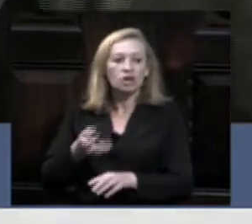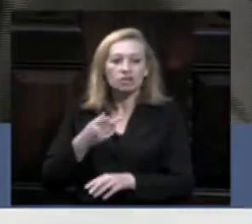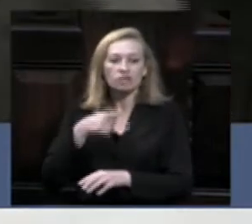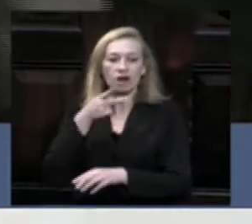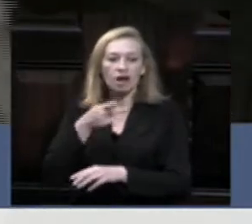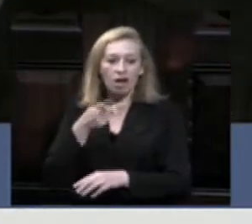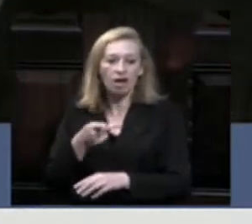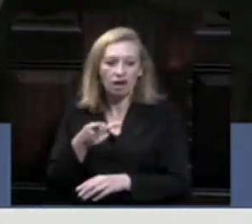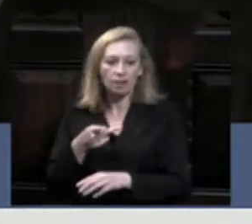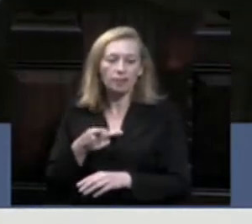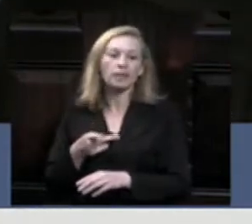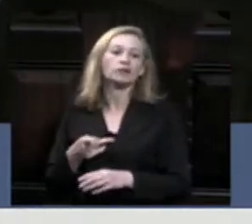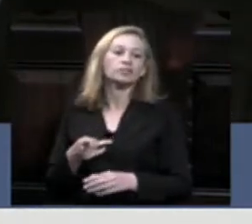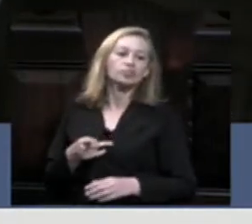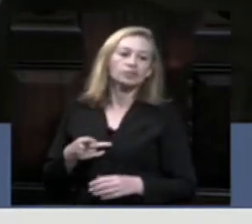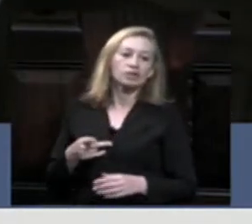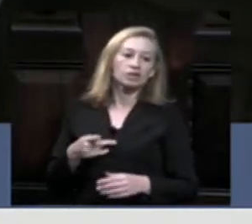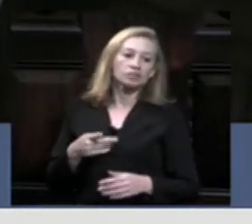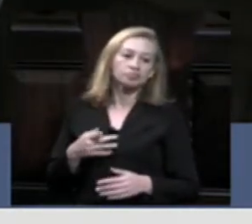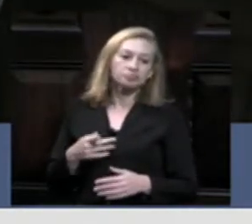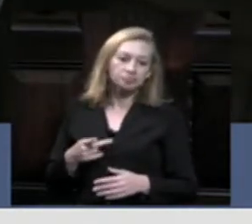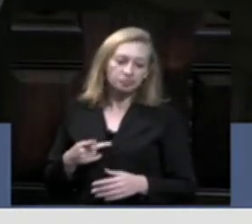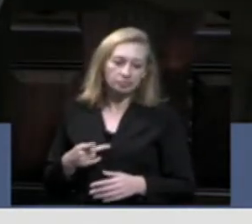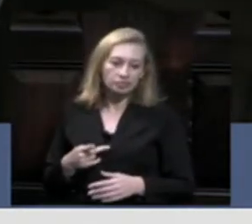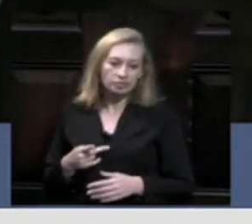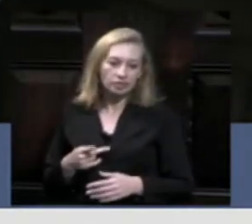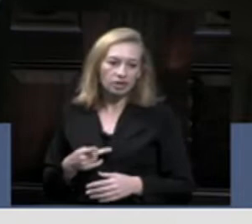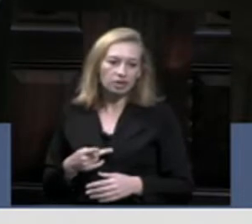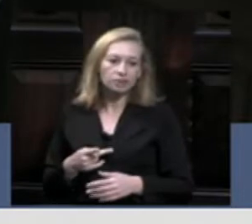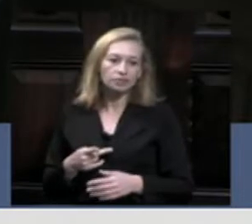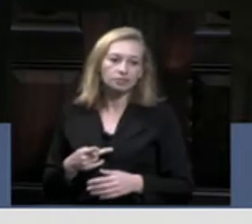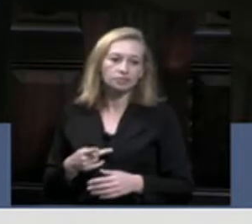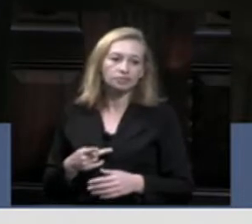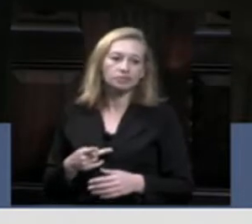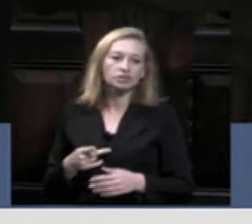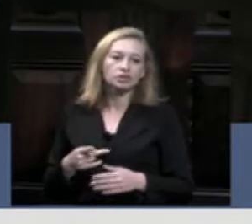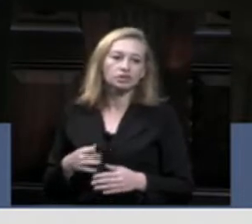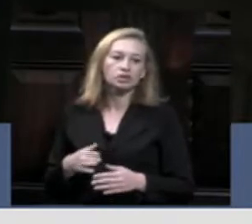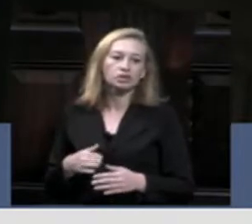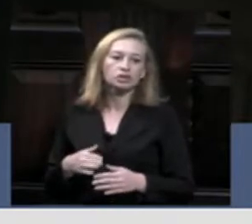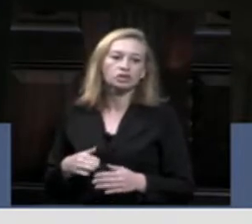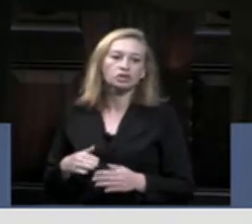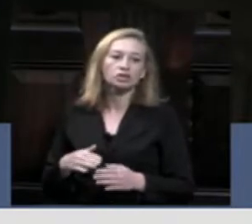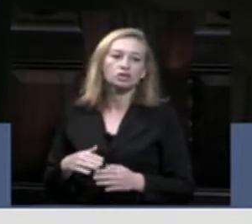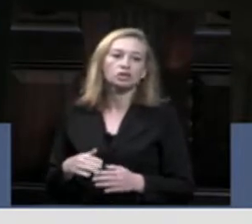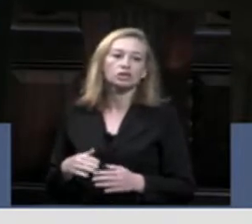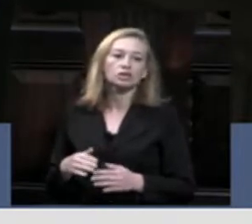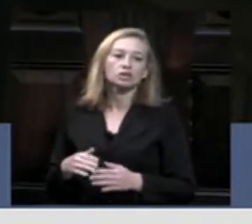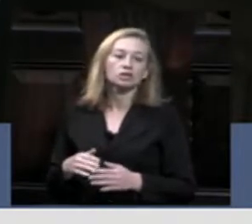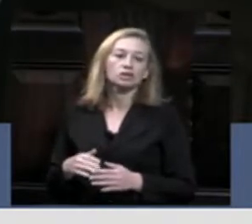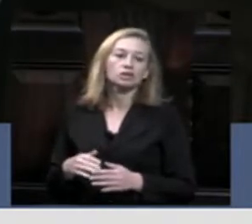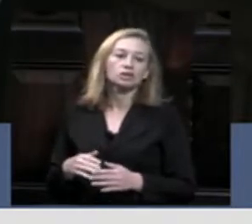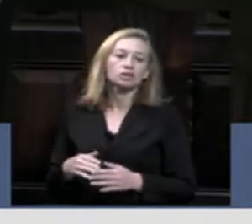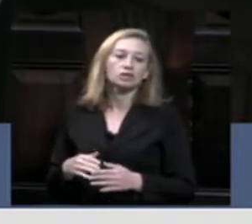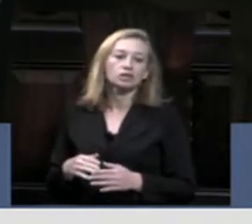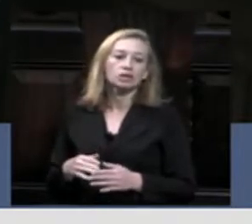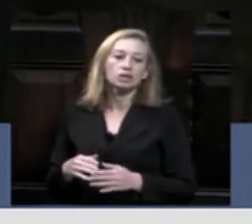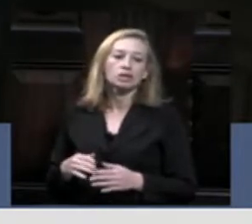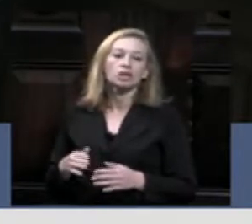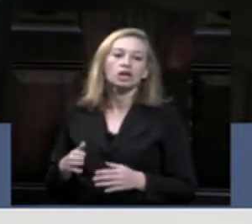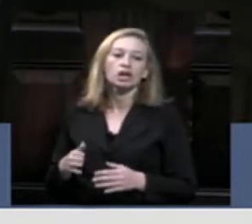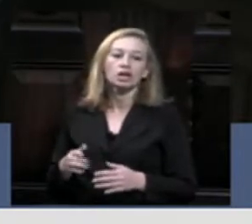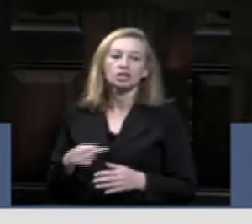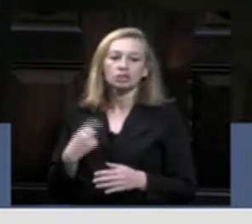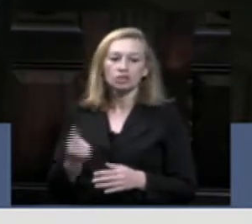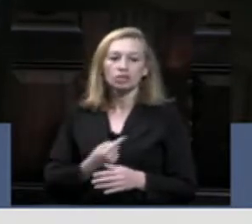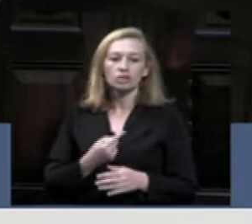minha absoluta solidariedade. Eu sei que falo em nome, se não de toda, mas da maioria da Comissão de Educação desta Casa, a nossa palavra de solidariedade